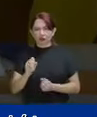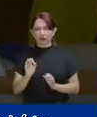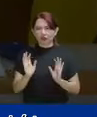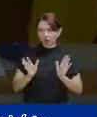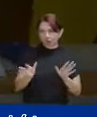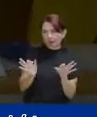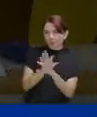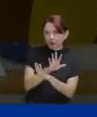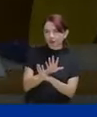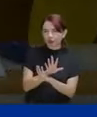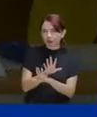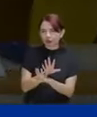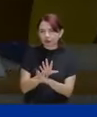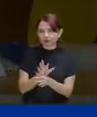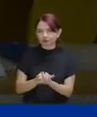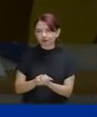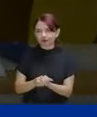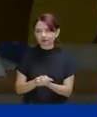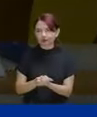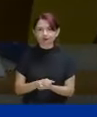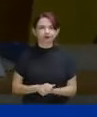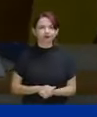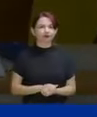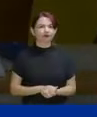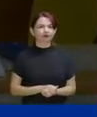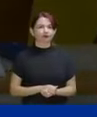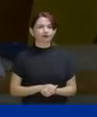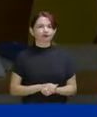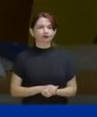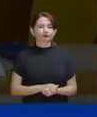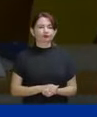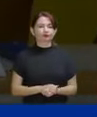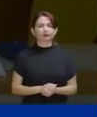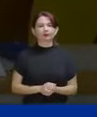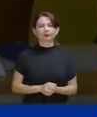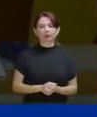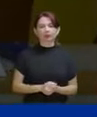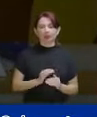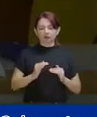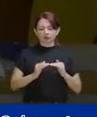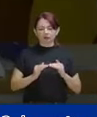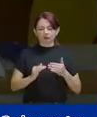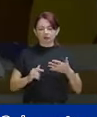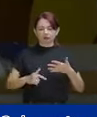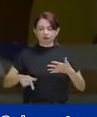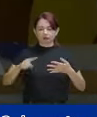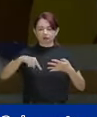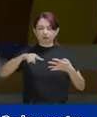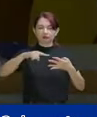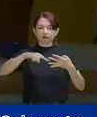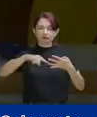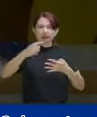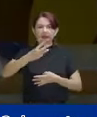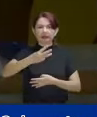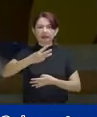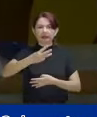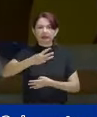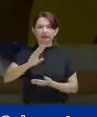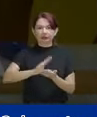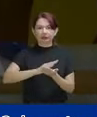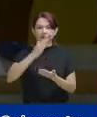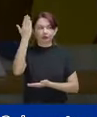Regional Eleitoral, desembargador João Lage. Vamos dar prioridade ao seu processo. Em julgamento, item 3 da pauta,